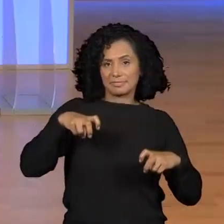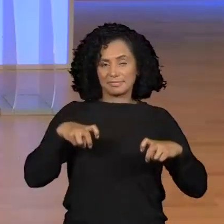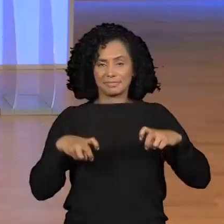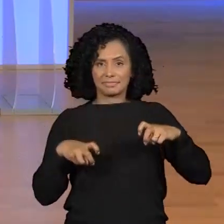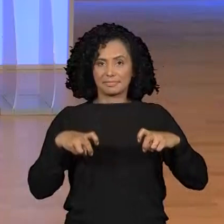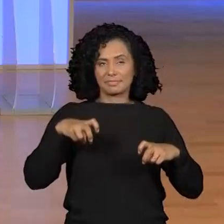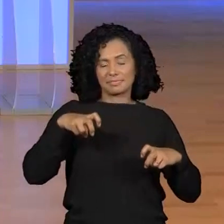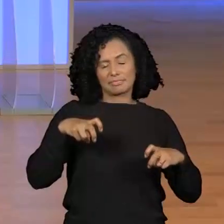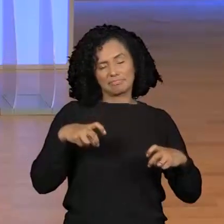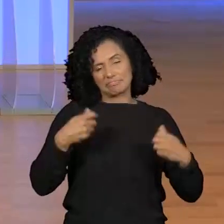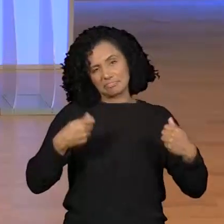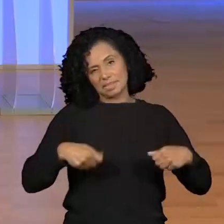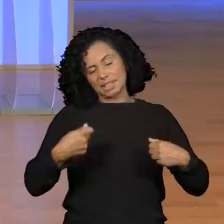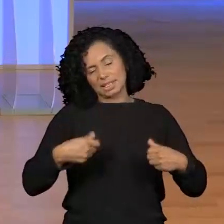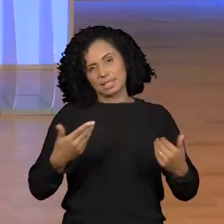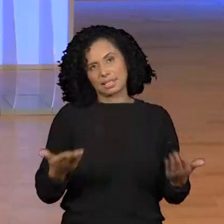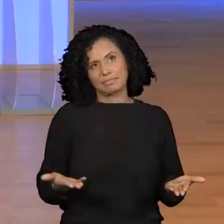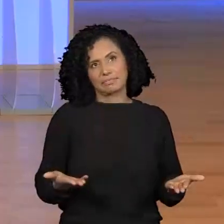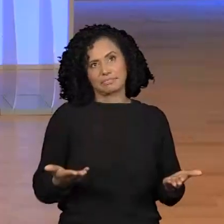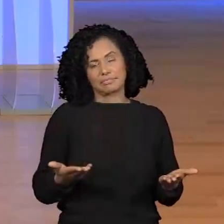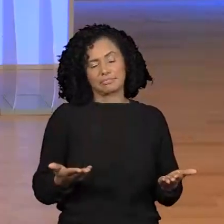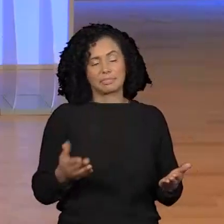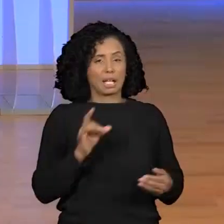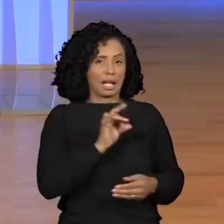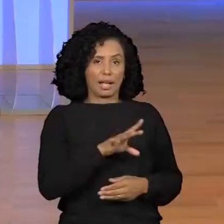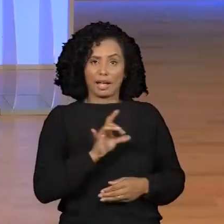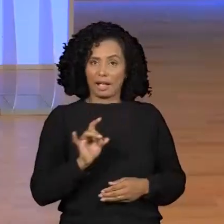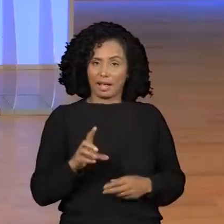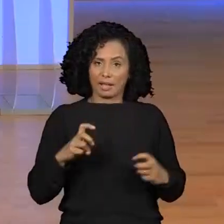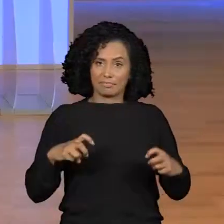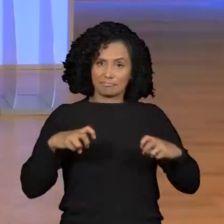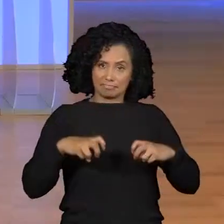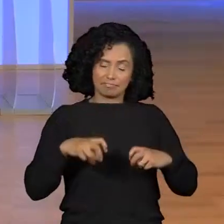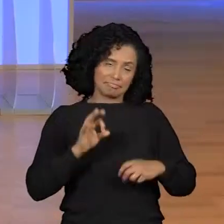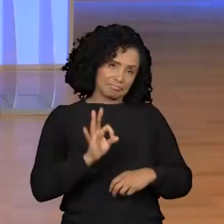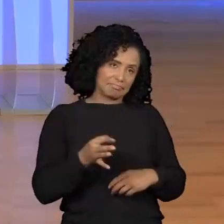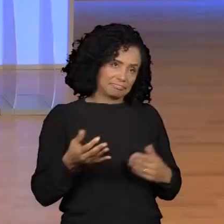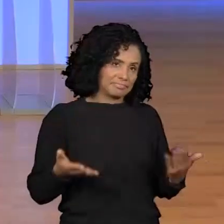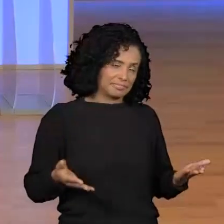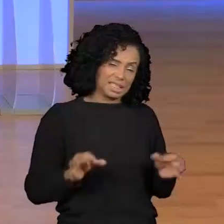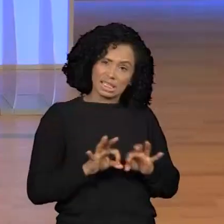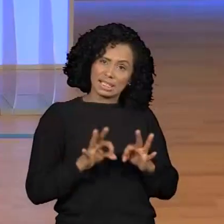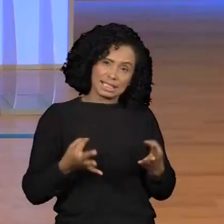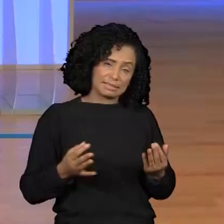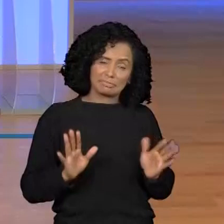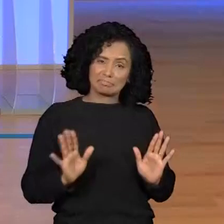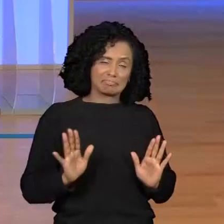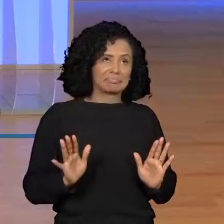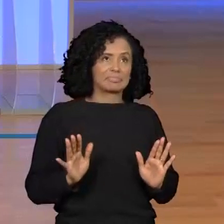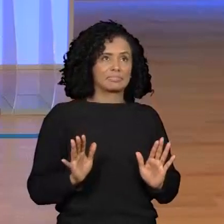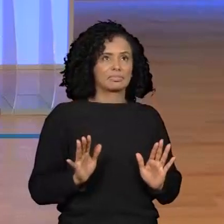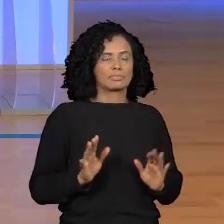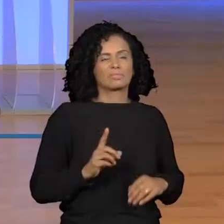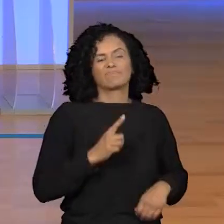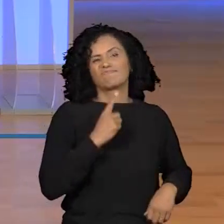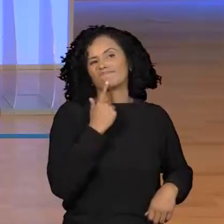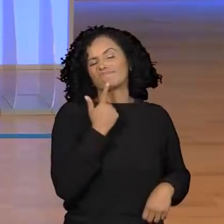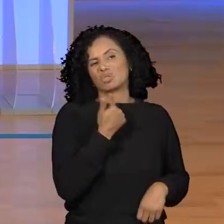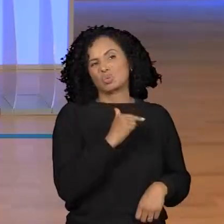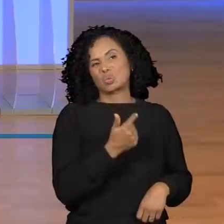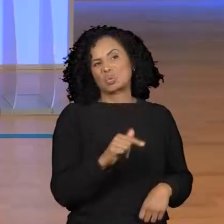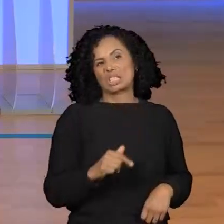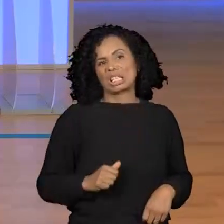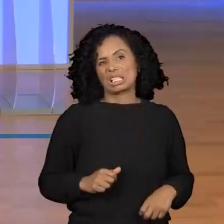4 frans. Sentado numa ponta, o professor no outro. Simples. Não é isso? Só que a gente não tem gangorra aqui